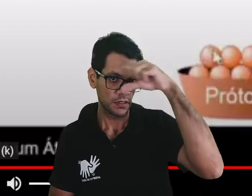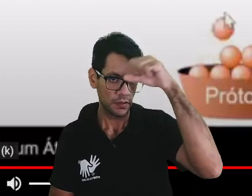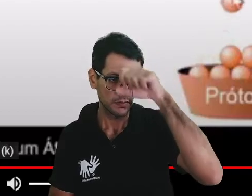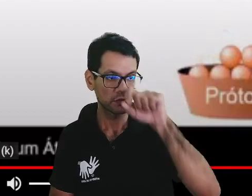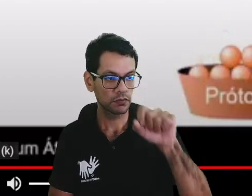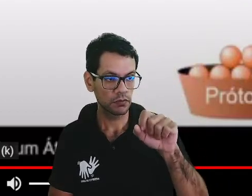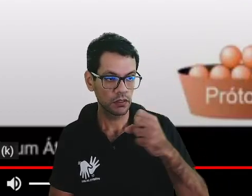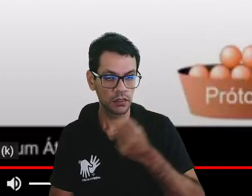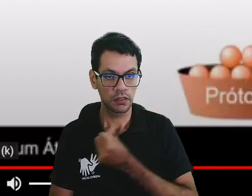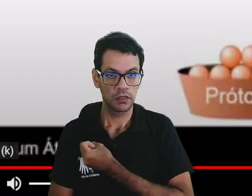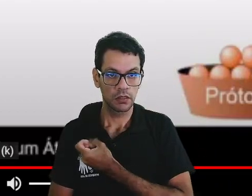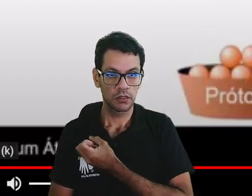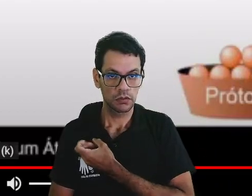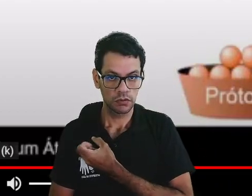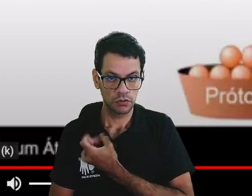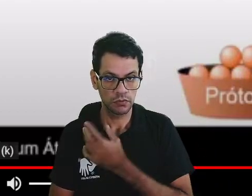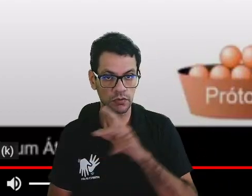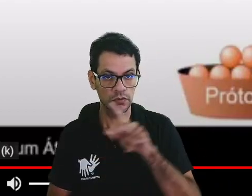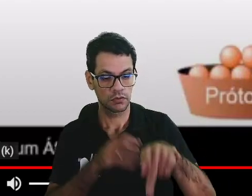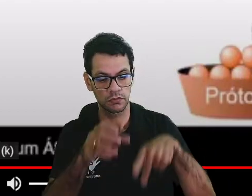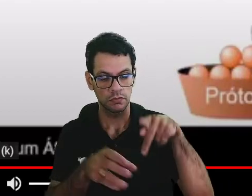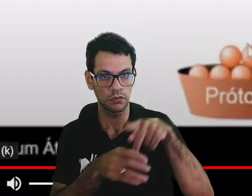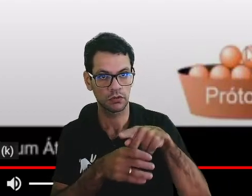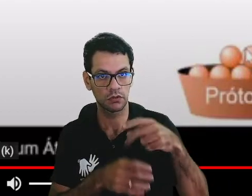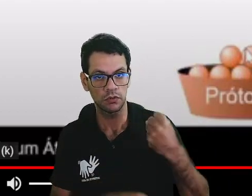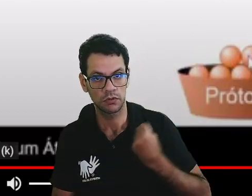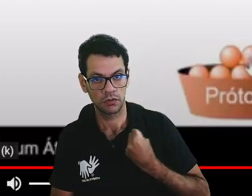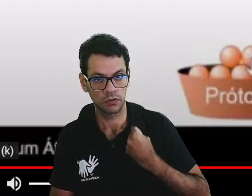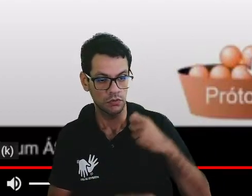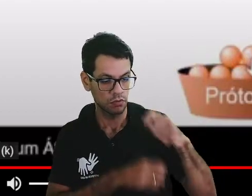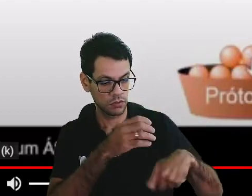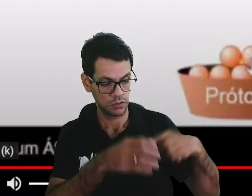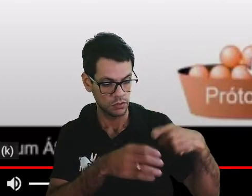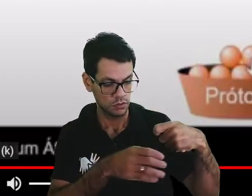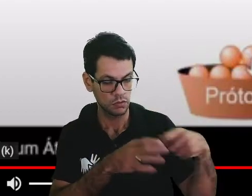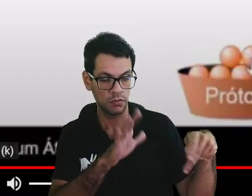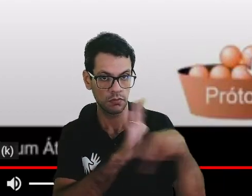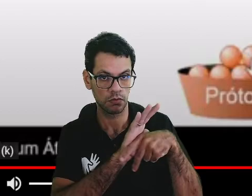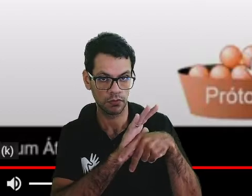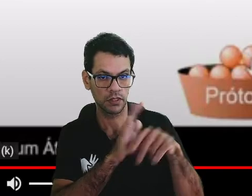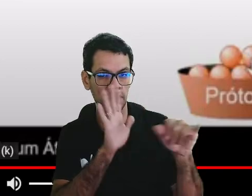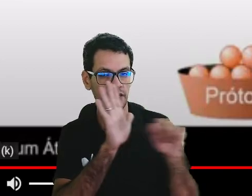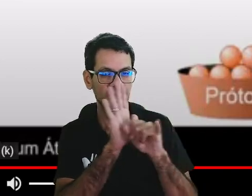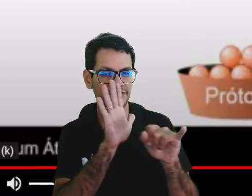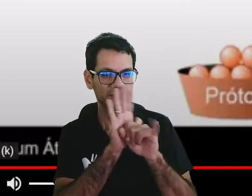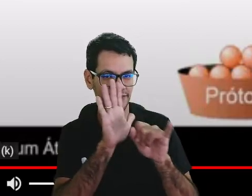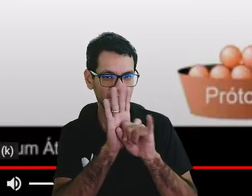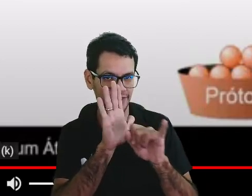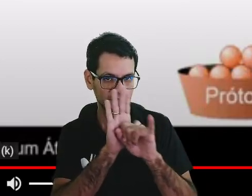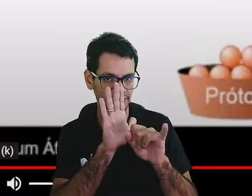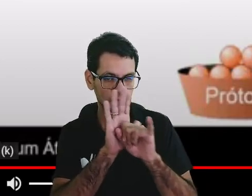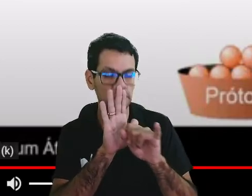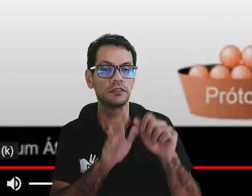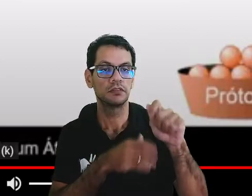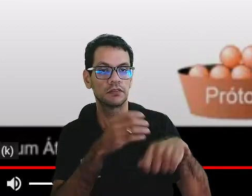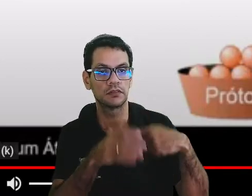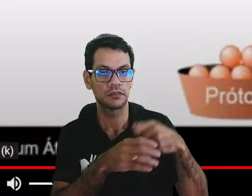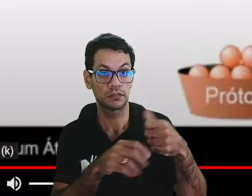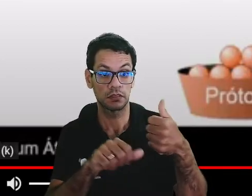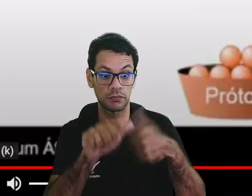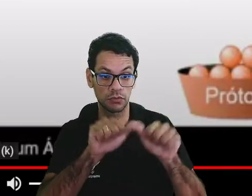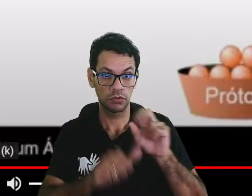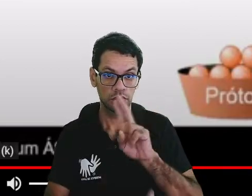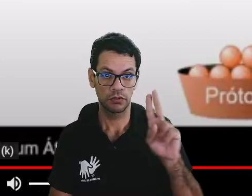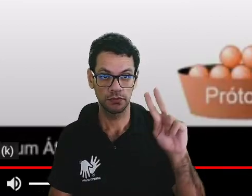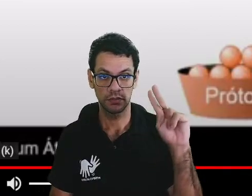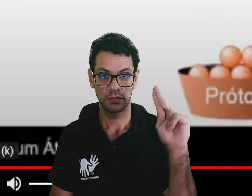o número de prótons é um número atômico, que é a identidade do átomo. Ó, mudou para o hélio. Vamos